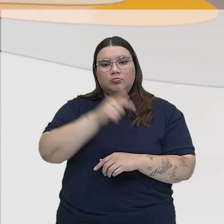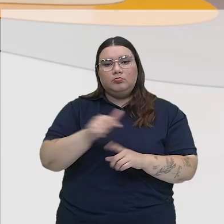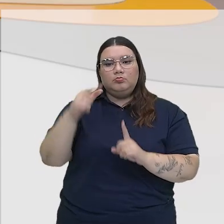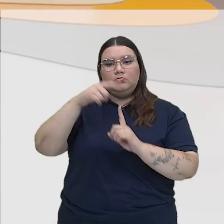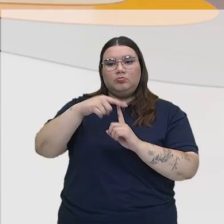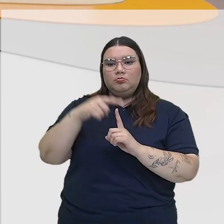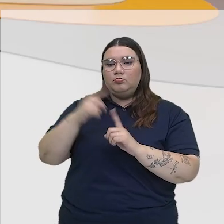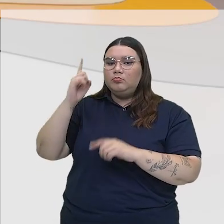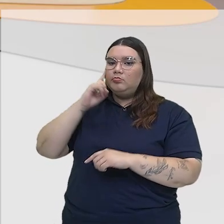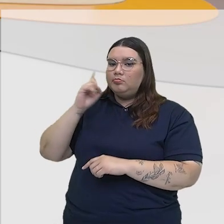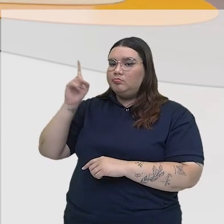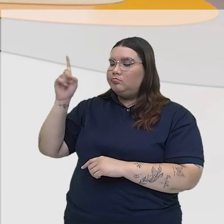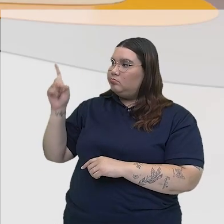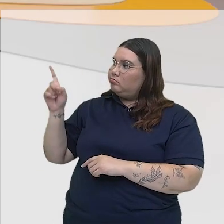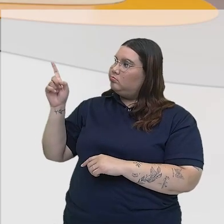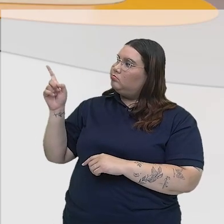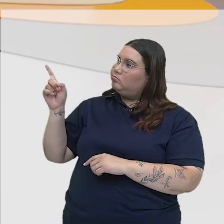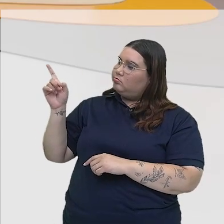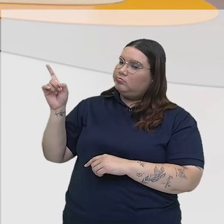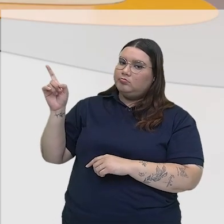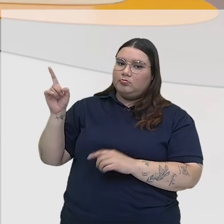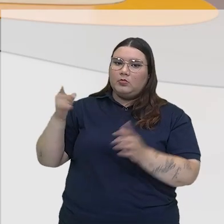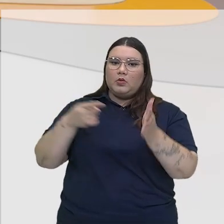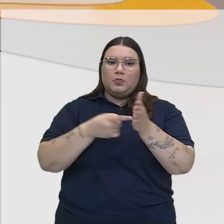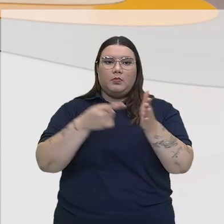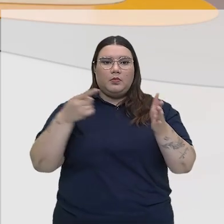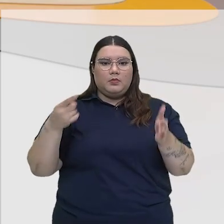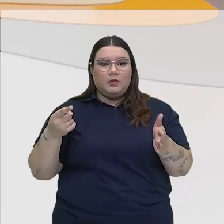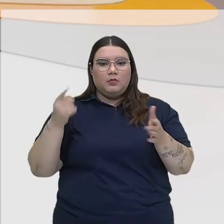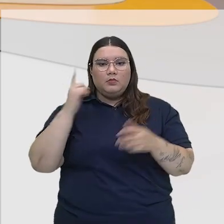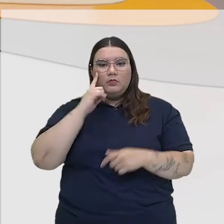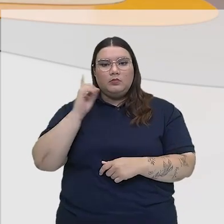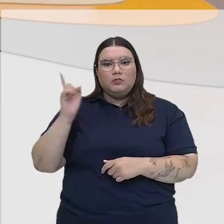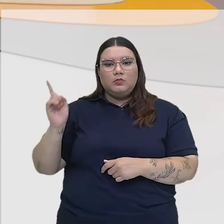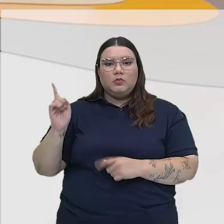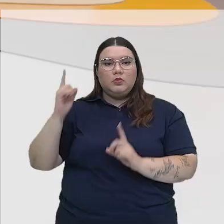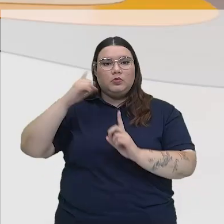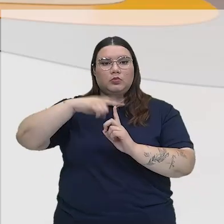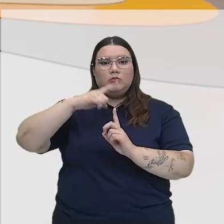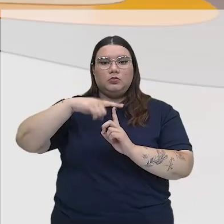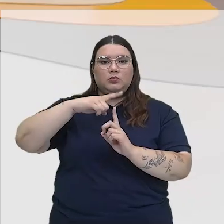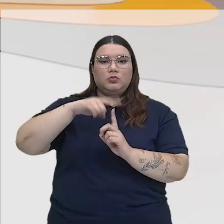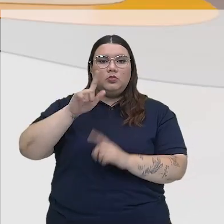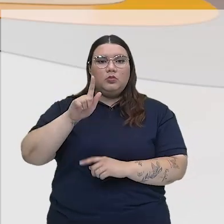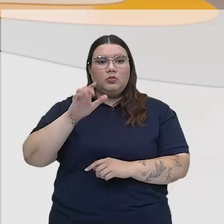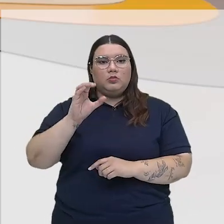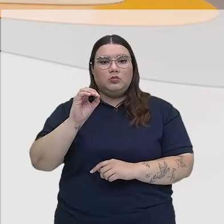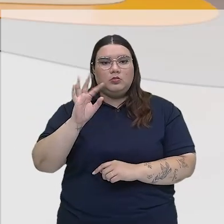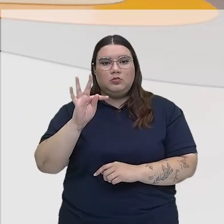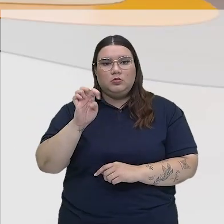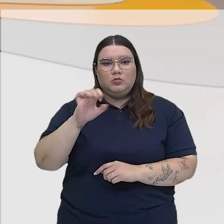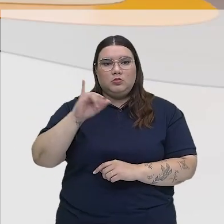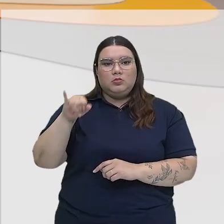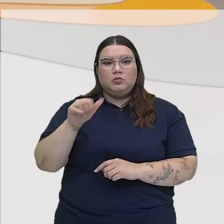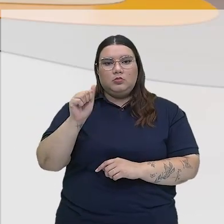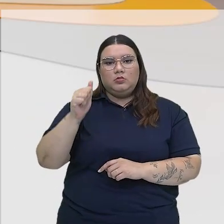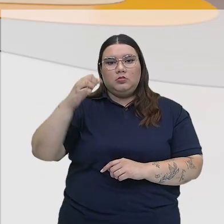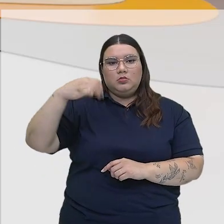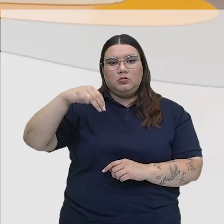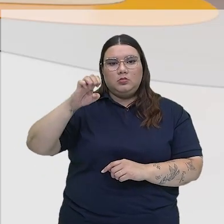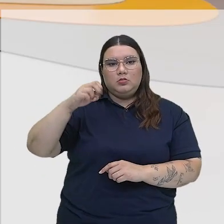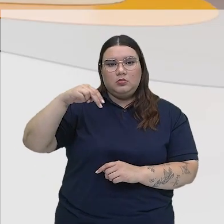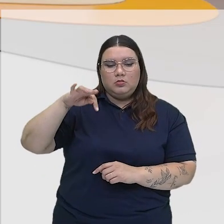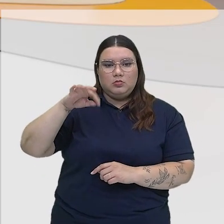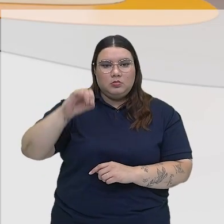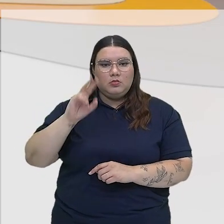mais alguns desses exemplos. A gente começa aqui por esse primeiro exemplo que está aparecendo para vocês, que é a irrigação por gotejamento. Vocês estão